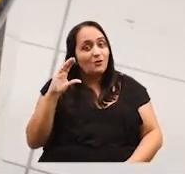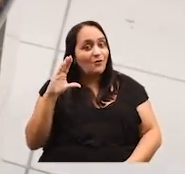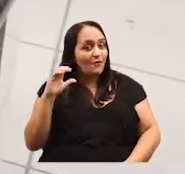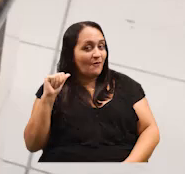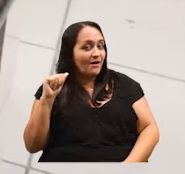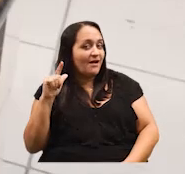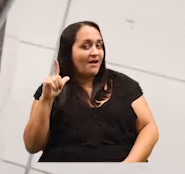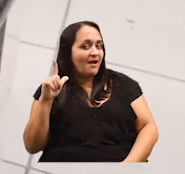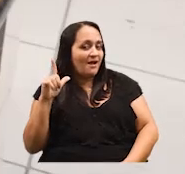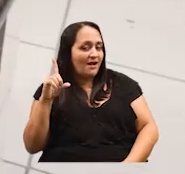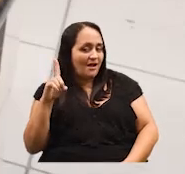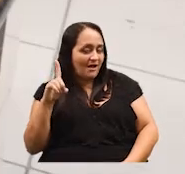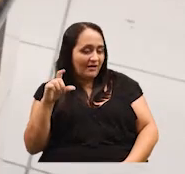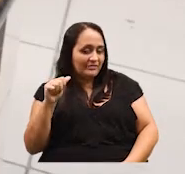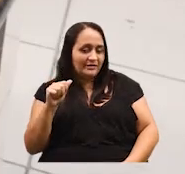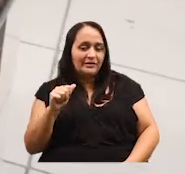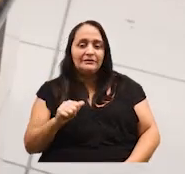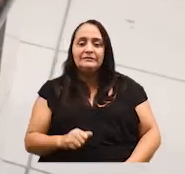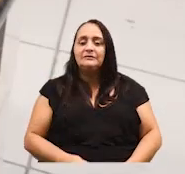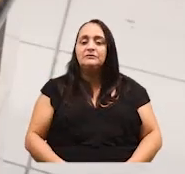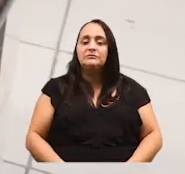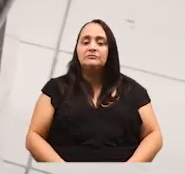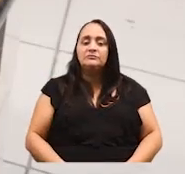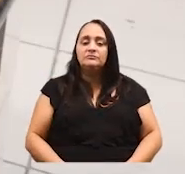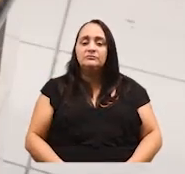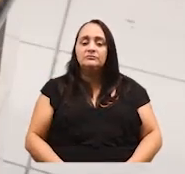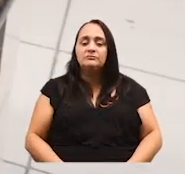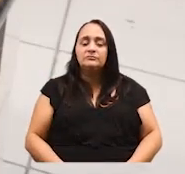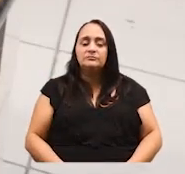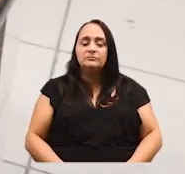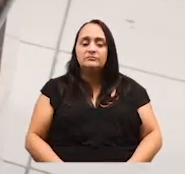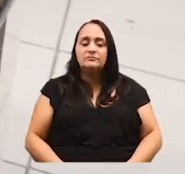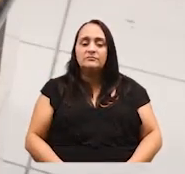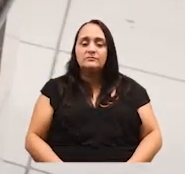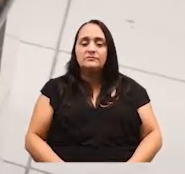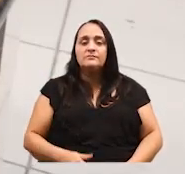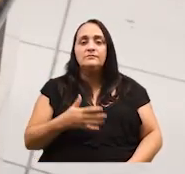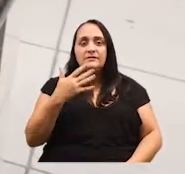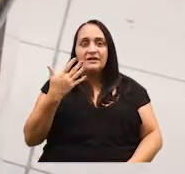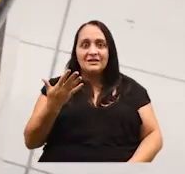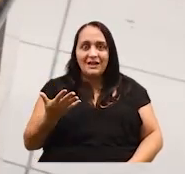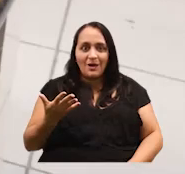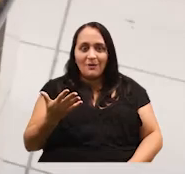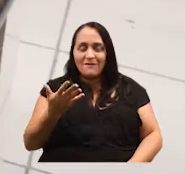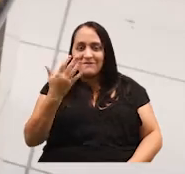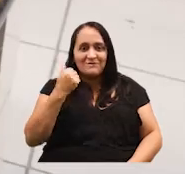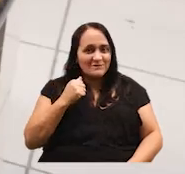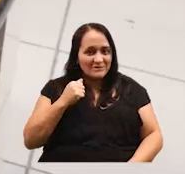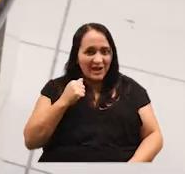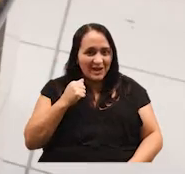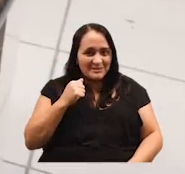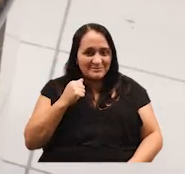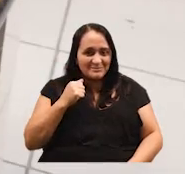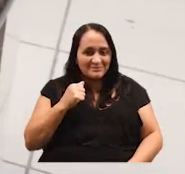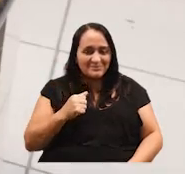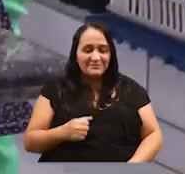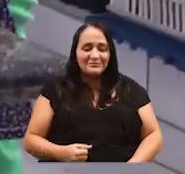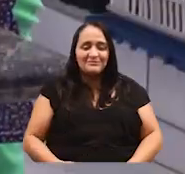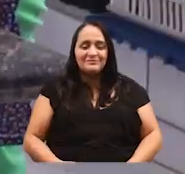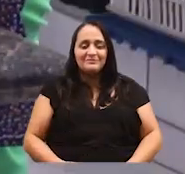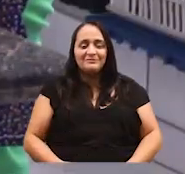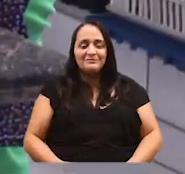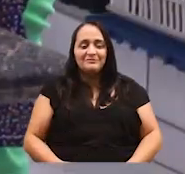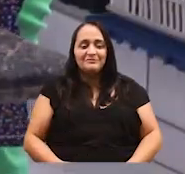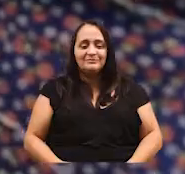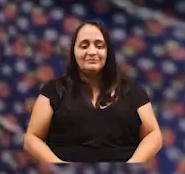cocada, que ele citou aí no texto. Então, vamos começar a fazer a nossa cocada. Combinado? Combinado.